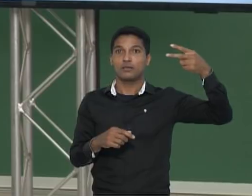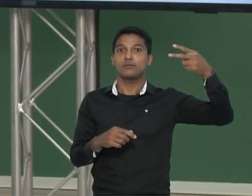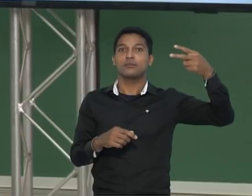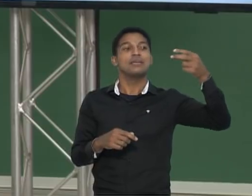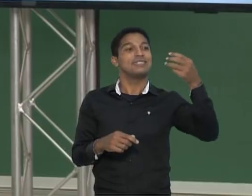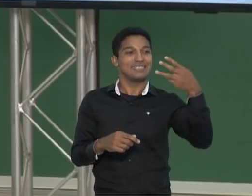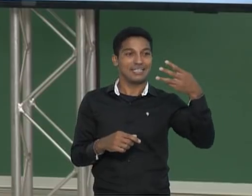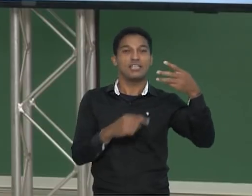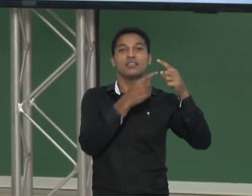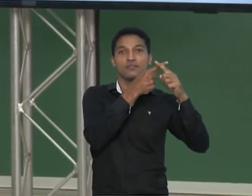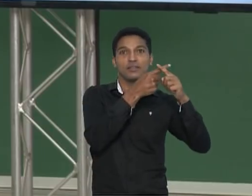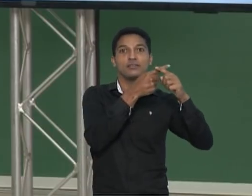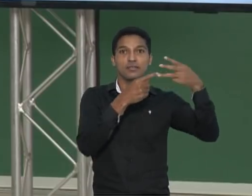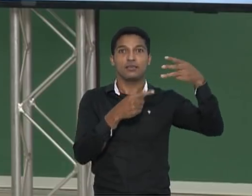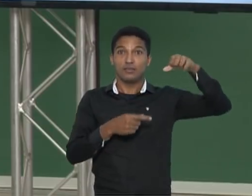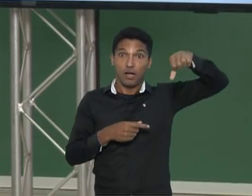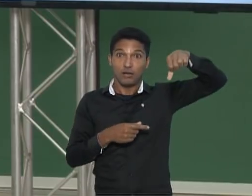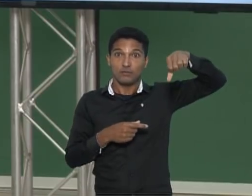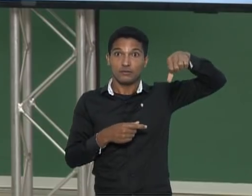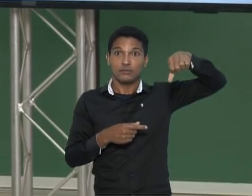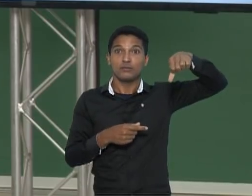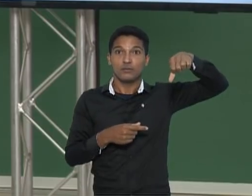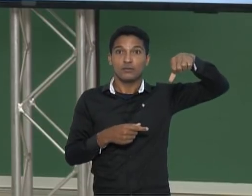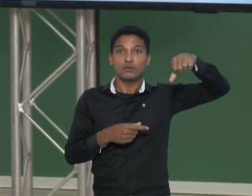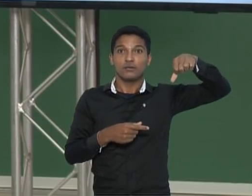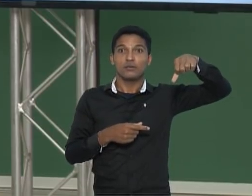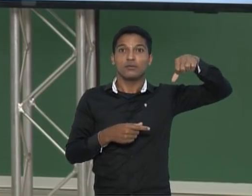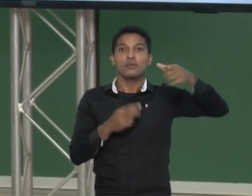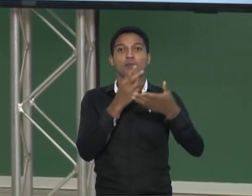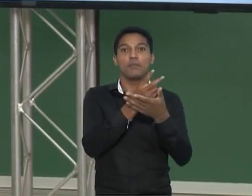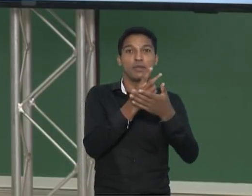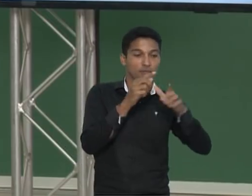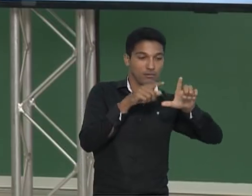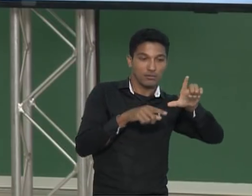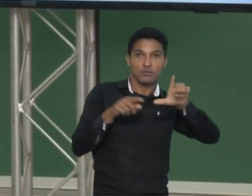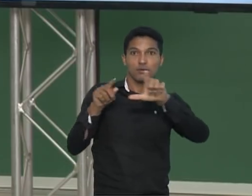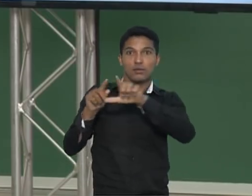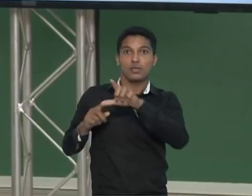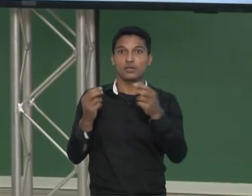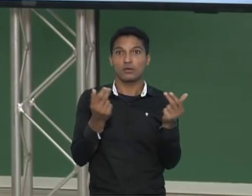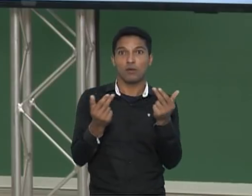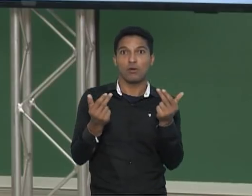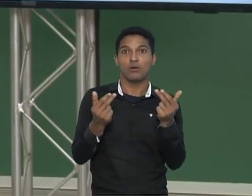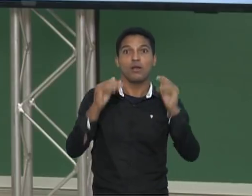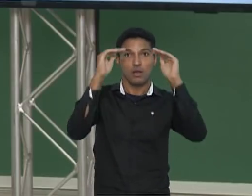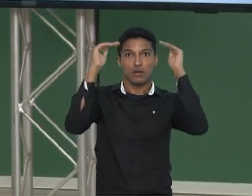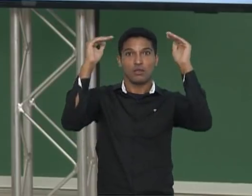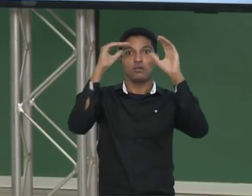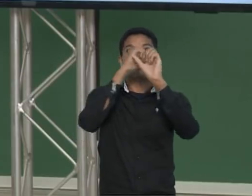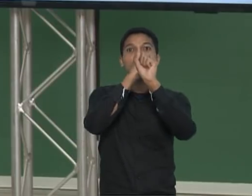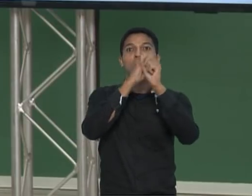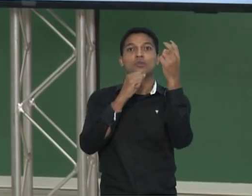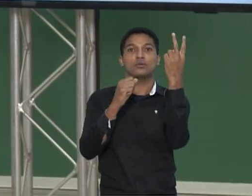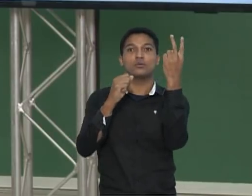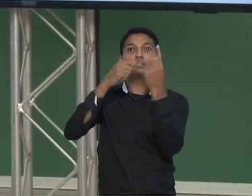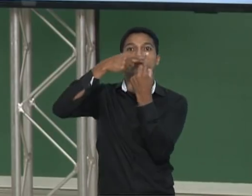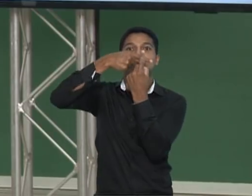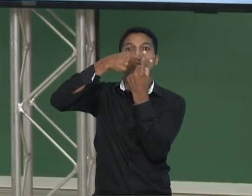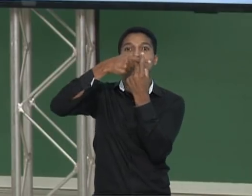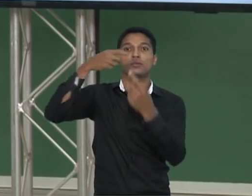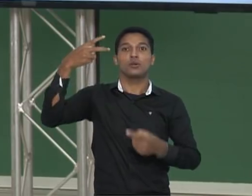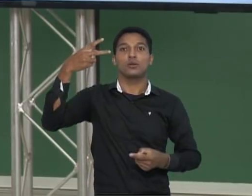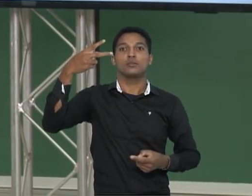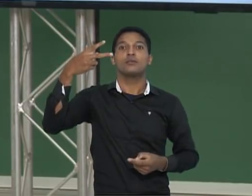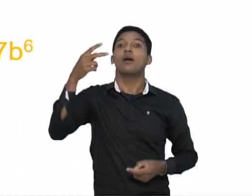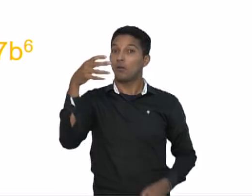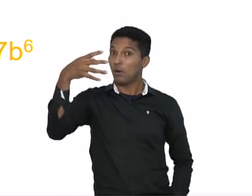vezes 3 dá 9. E as mesmas letras, eu vou somar os expoentes, 2 mais 2, por isso que surgiu o